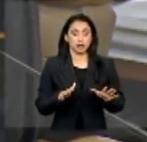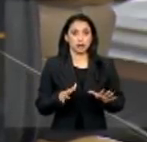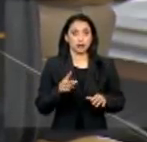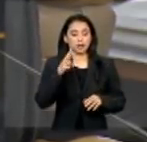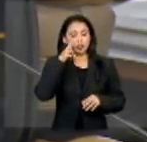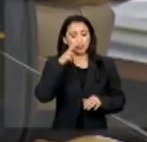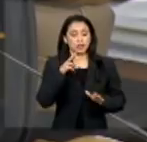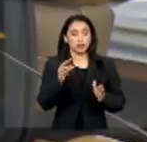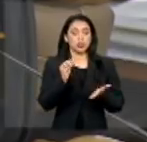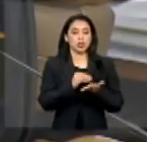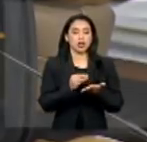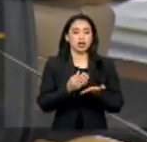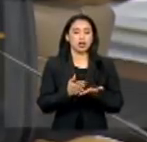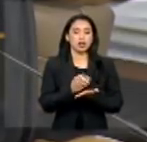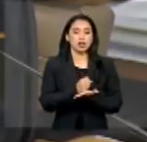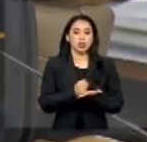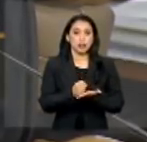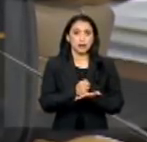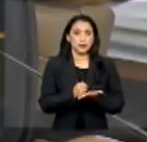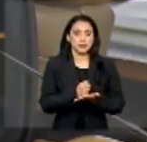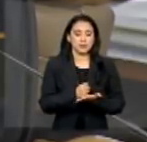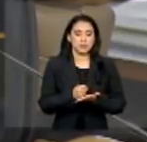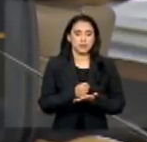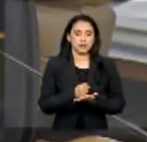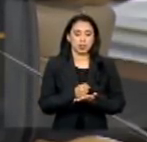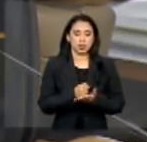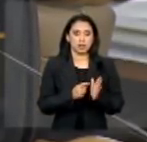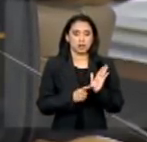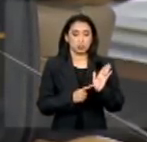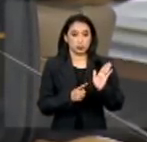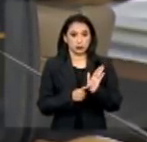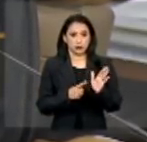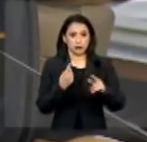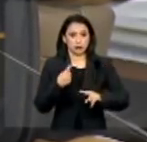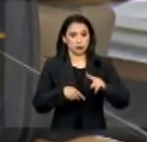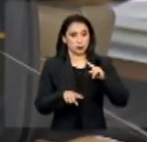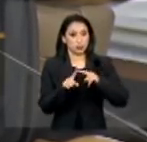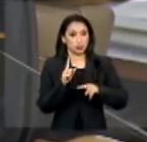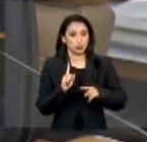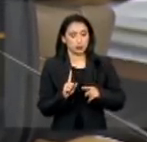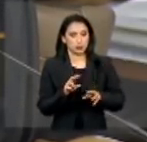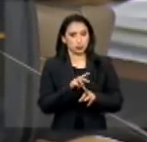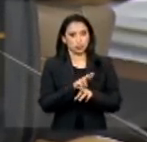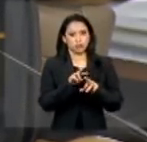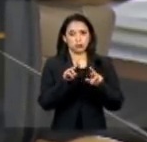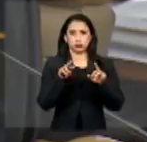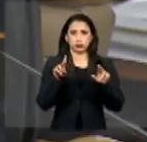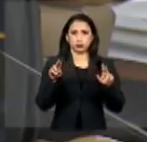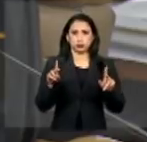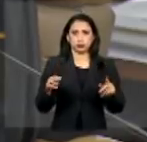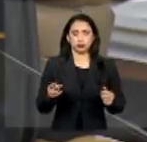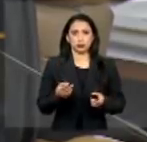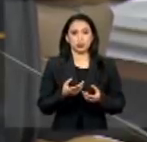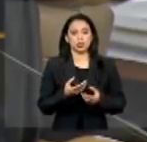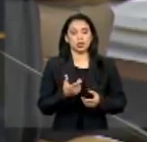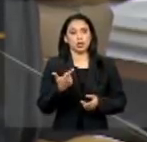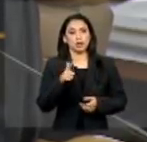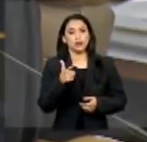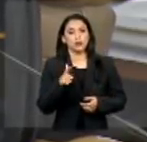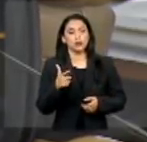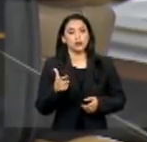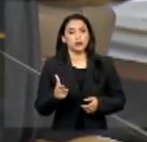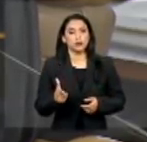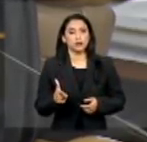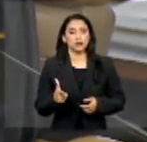origem sinalizando sua projeção em diversas apurações de outros delitos